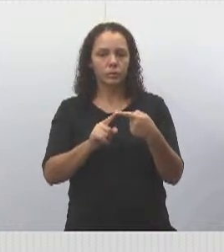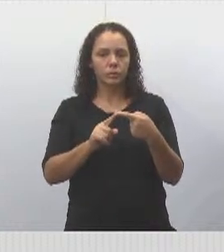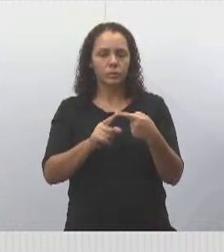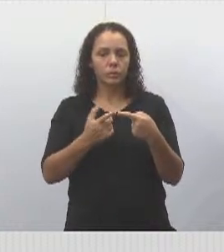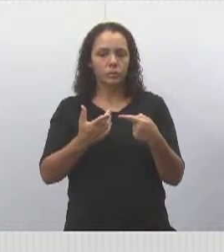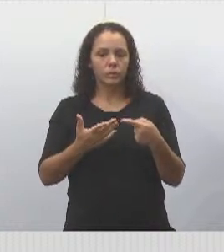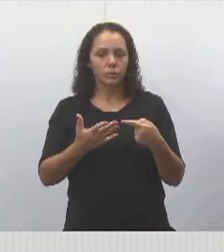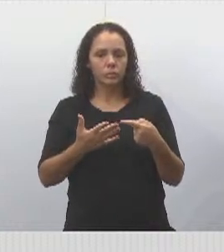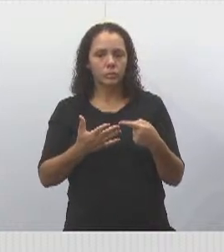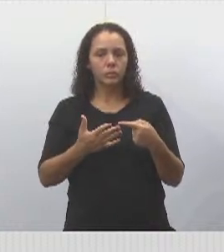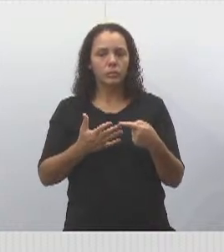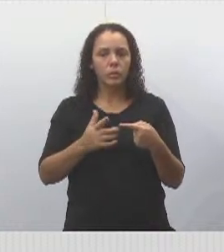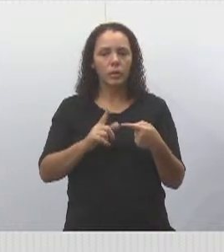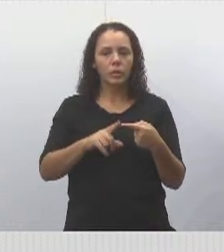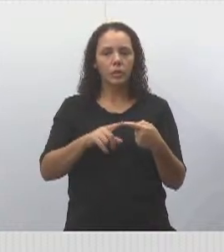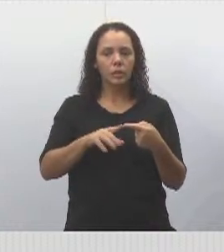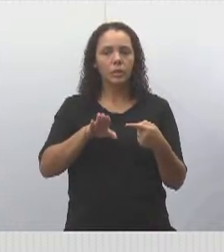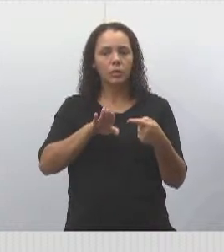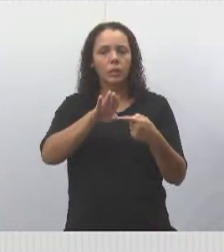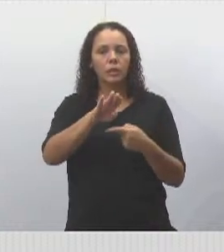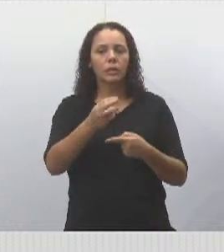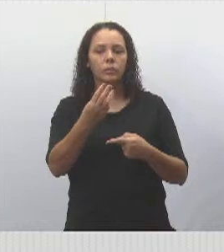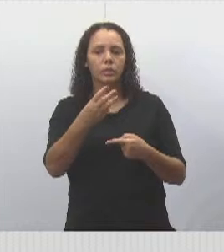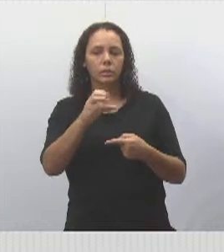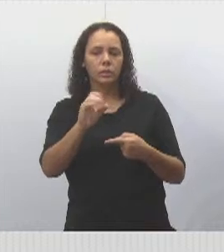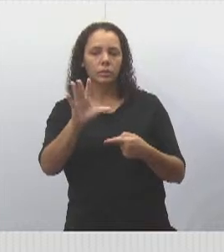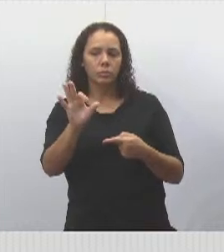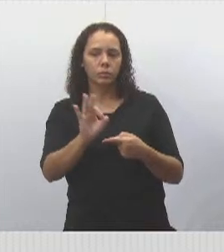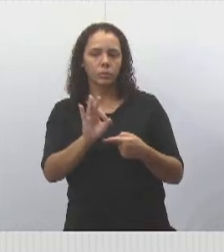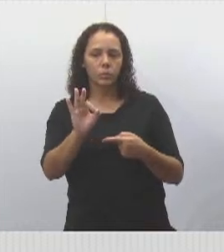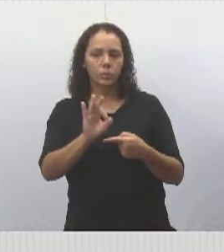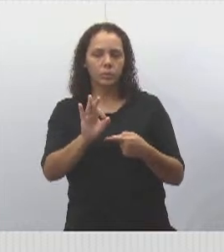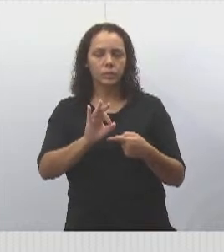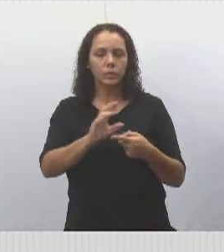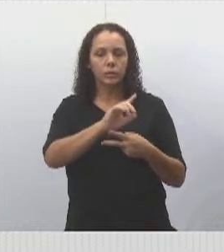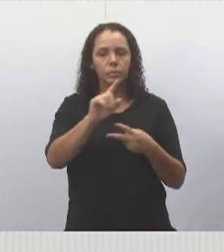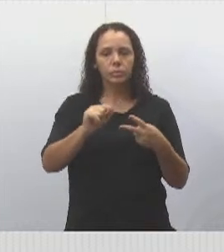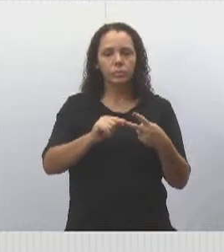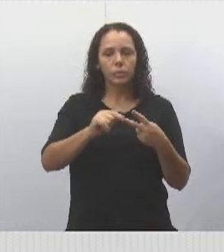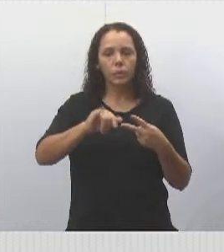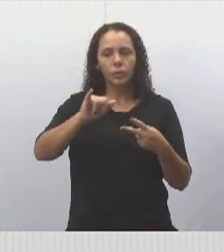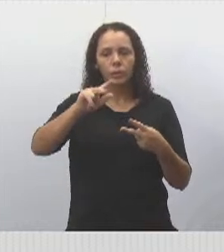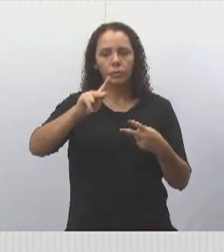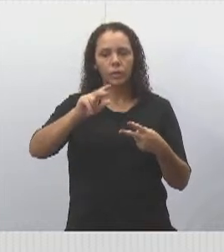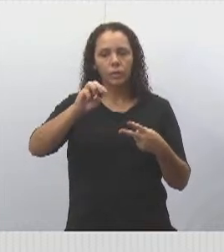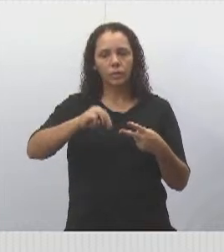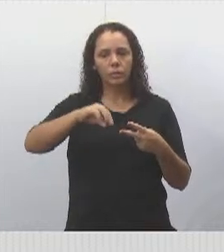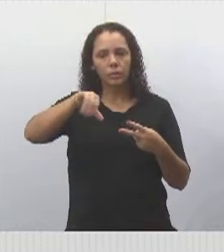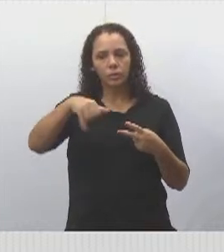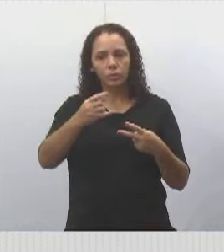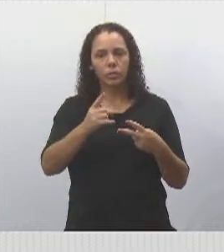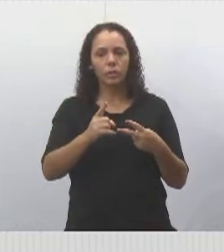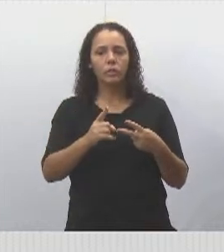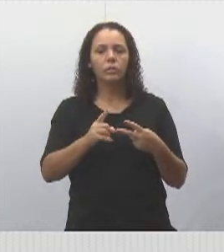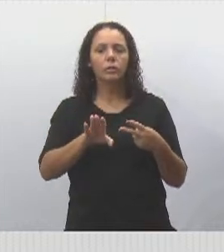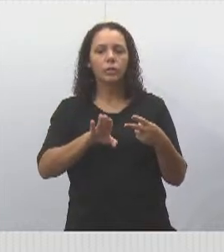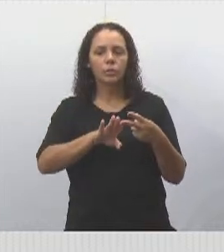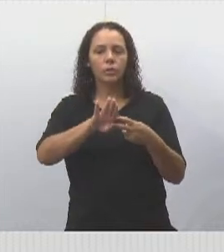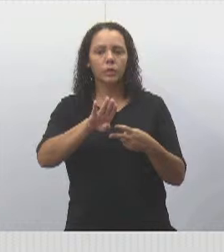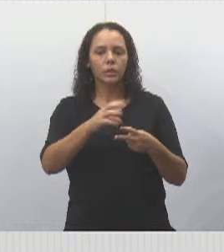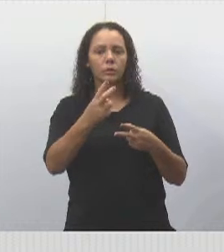entes, que é o controle interno, ele tem um acréscimo de 30%, chegando em 1 milhão. O IPMJ, que ele tem recursos